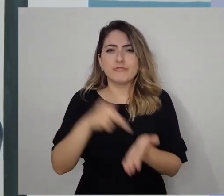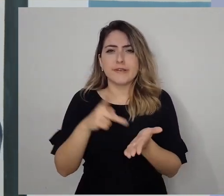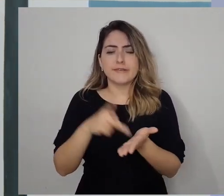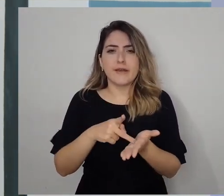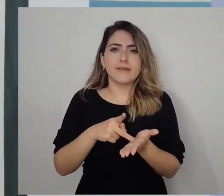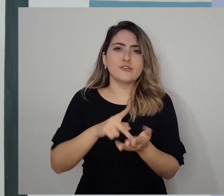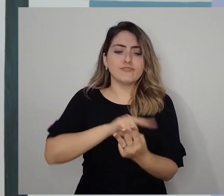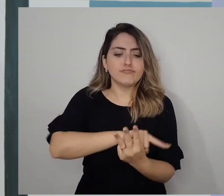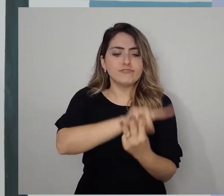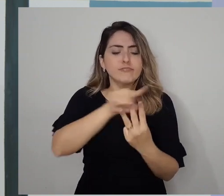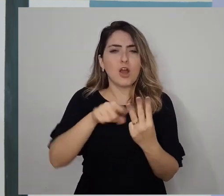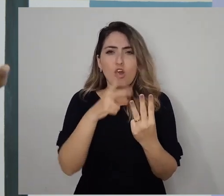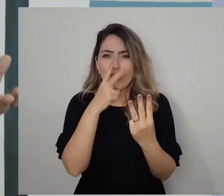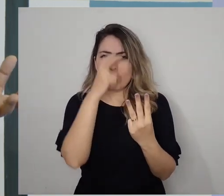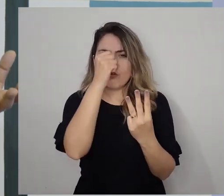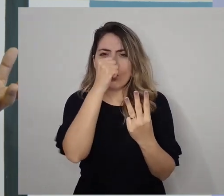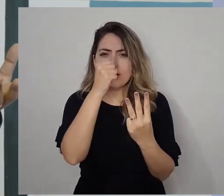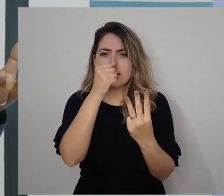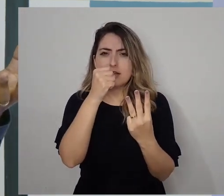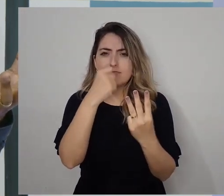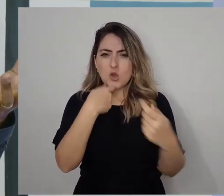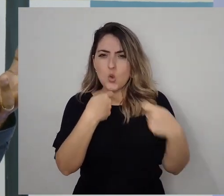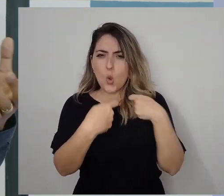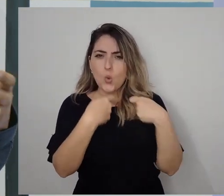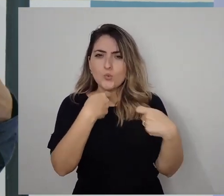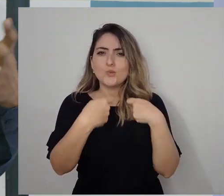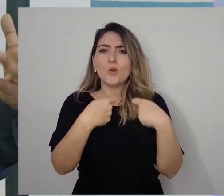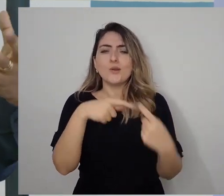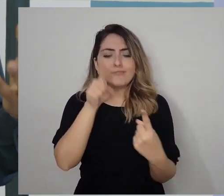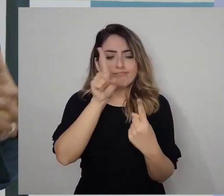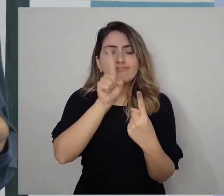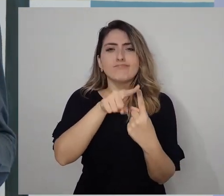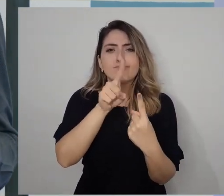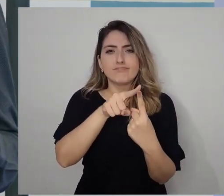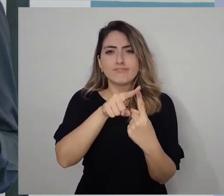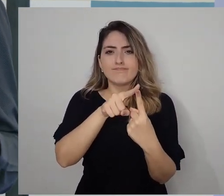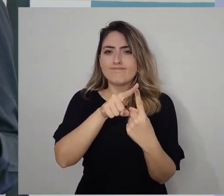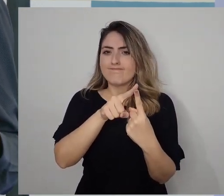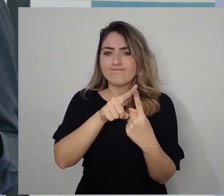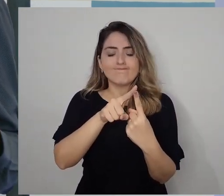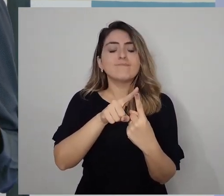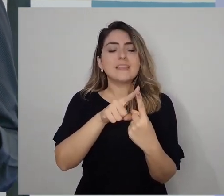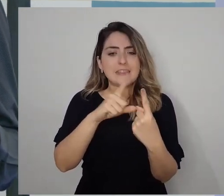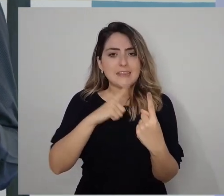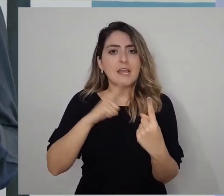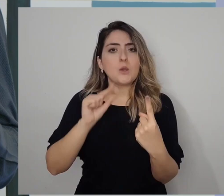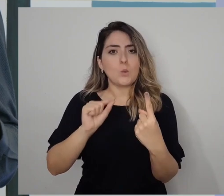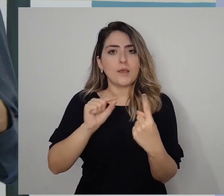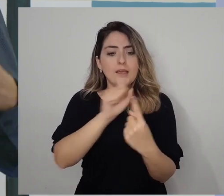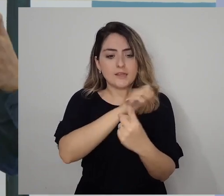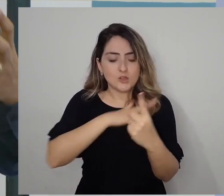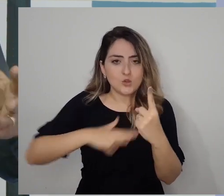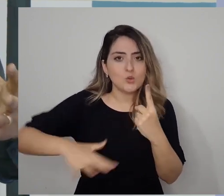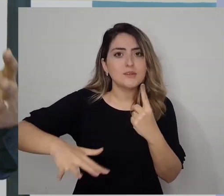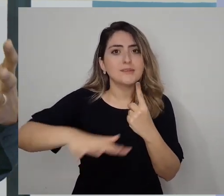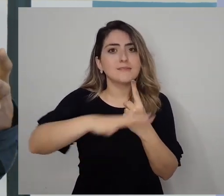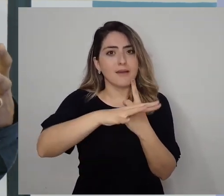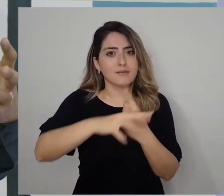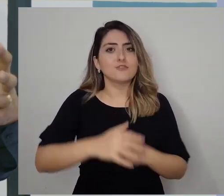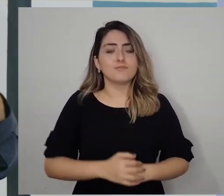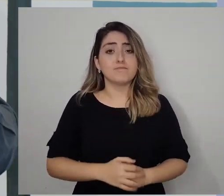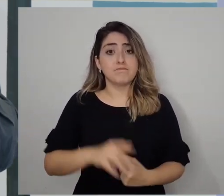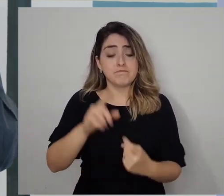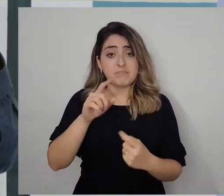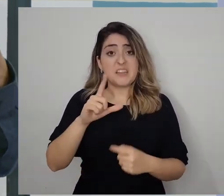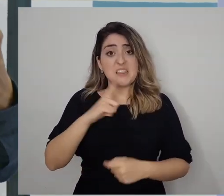operam na sociedade. No caso da nossa sociedade, grandes conglomerados empresariais, países